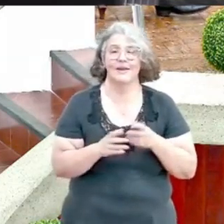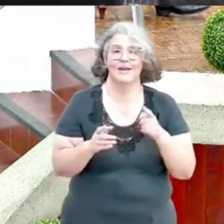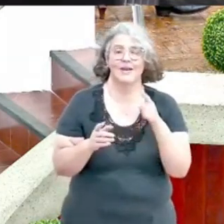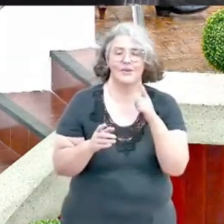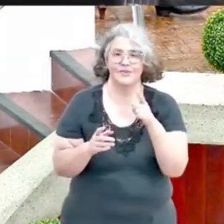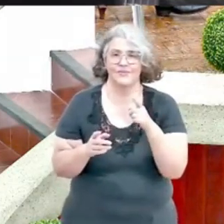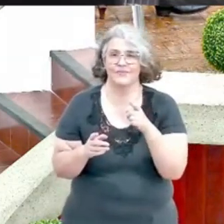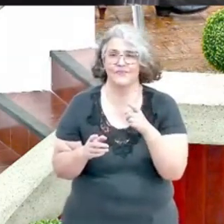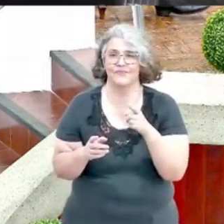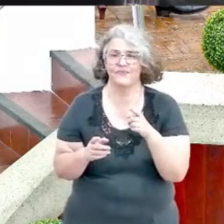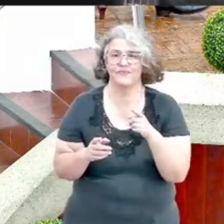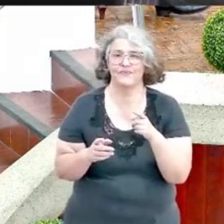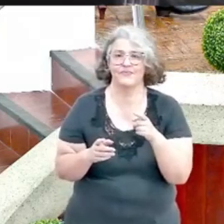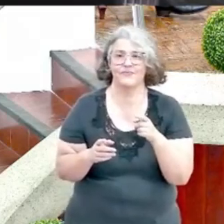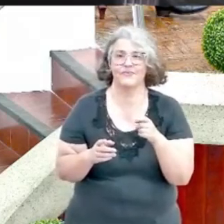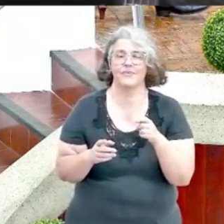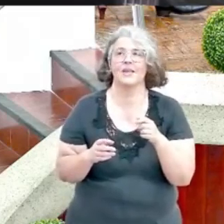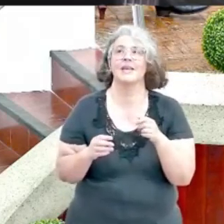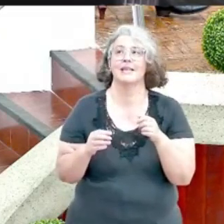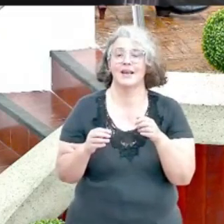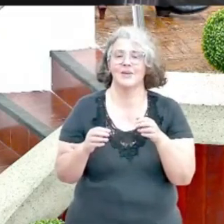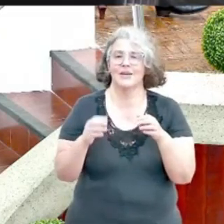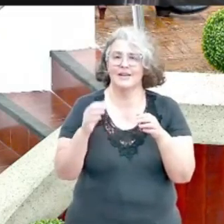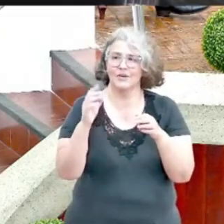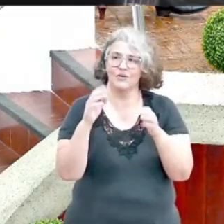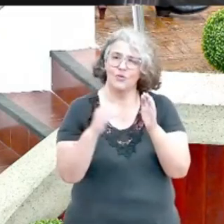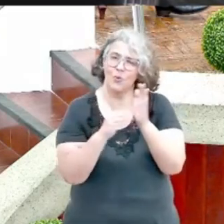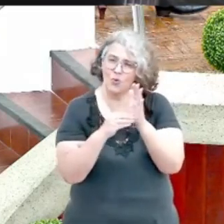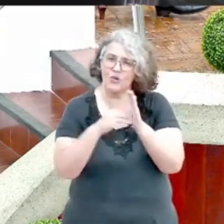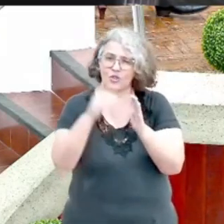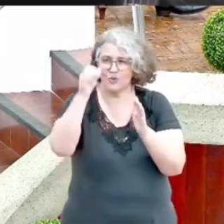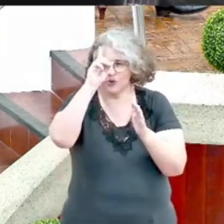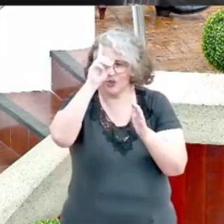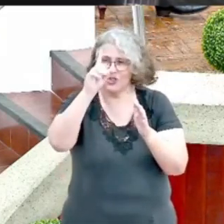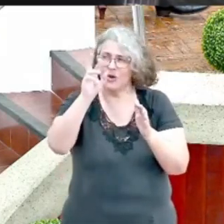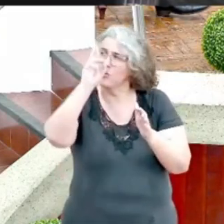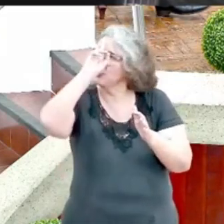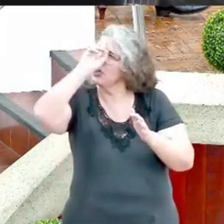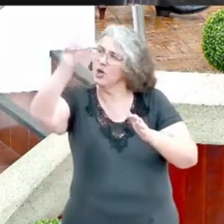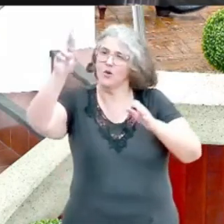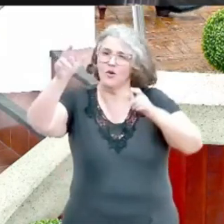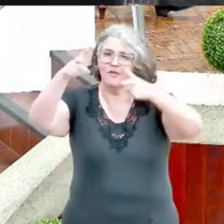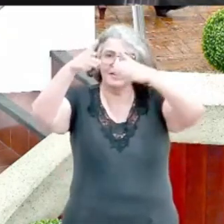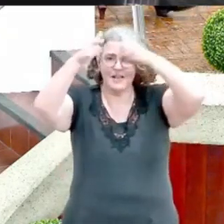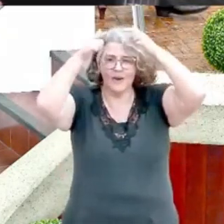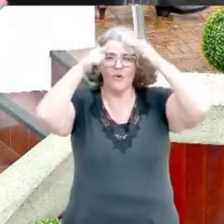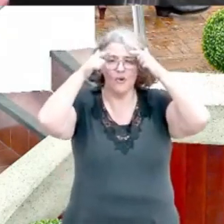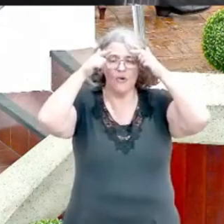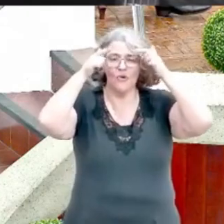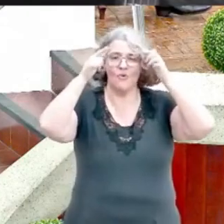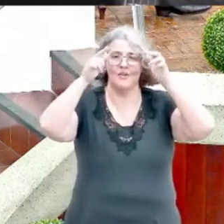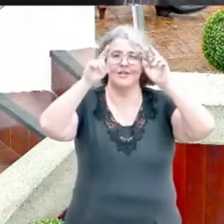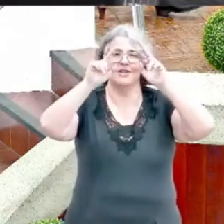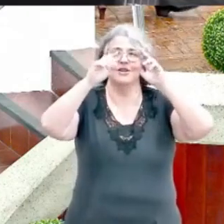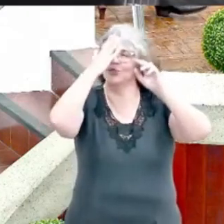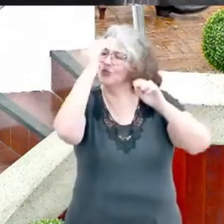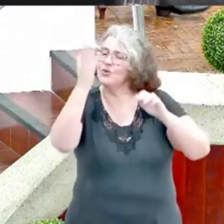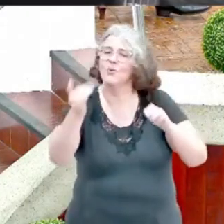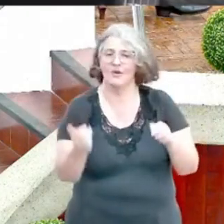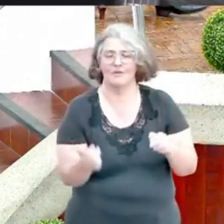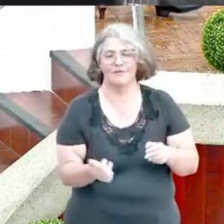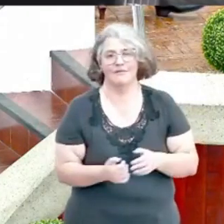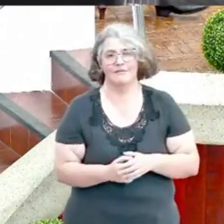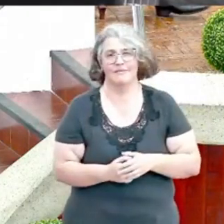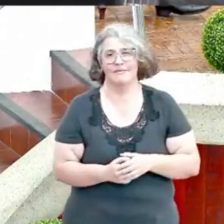coroa do remanescente de Israel. Puxa vida! E aí no final, Paulo escancara de vez: vós sois